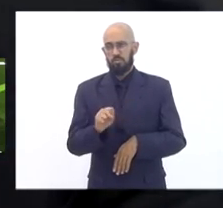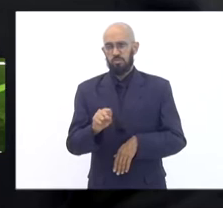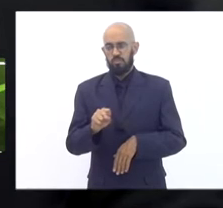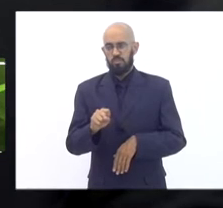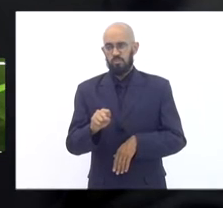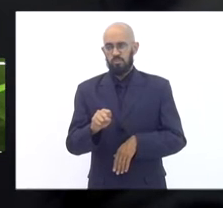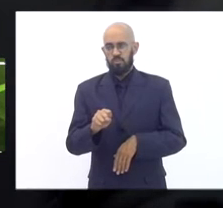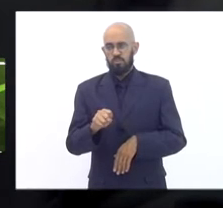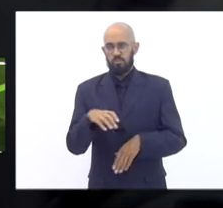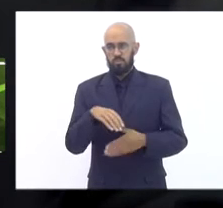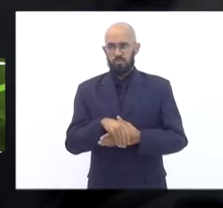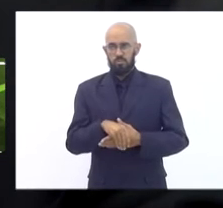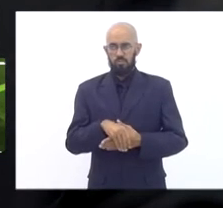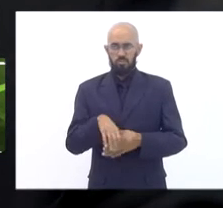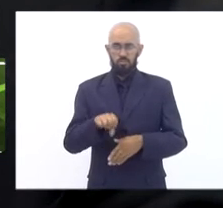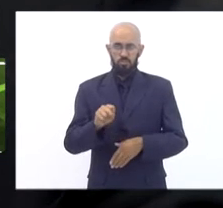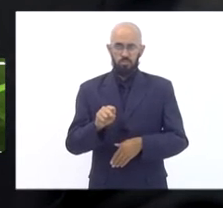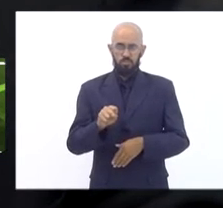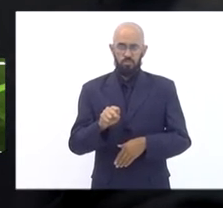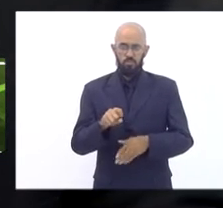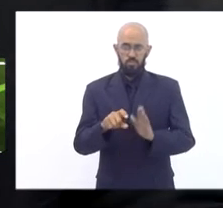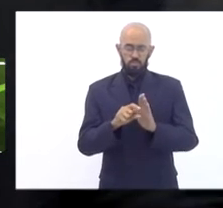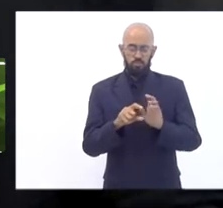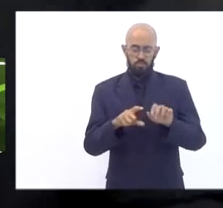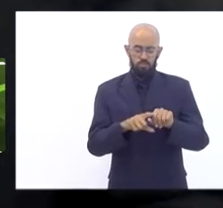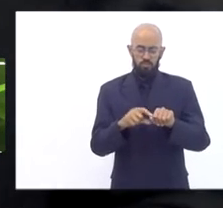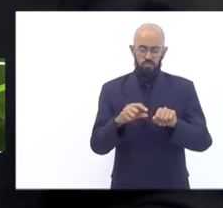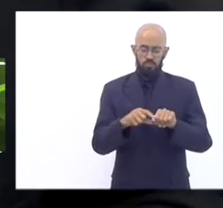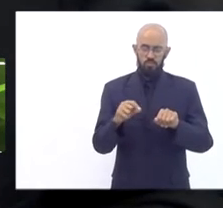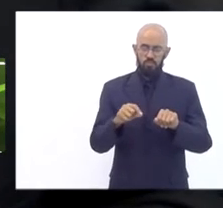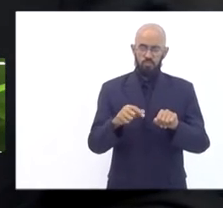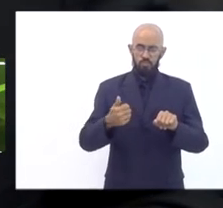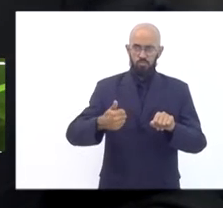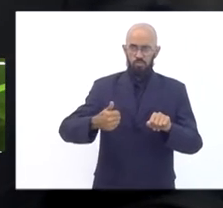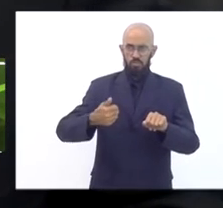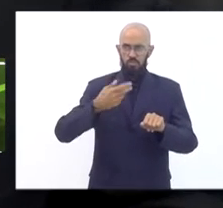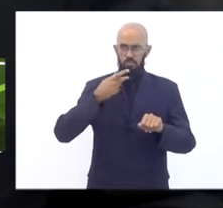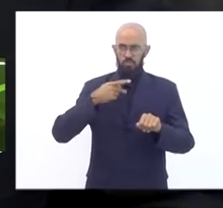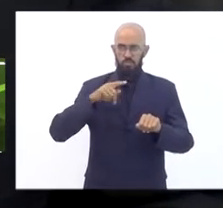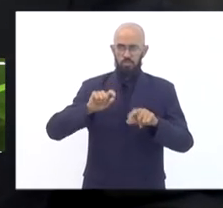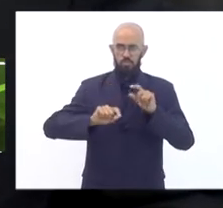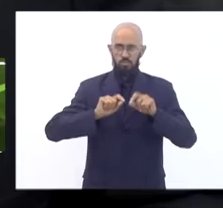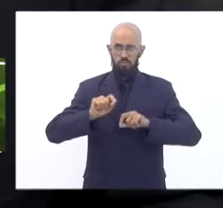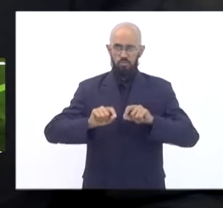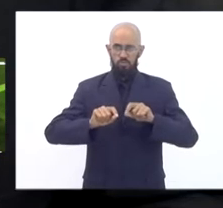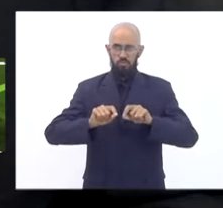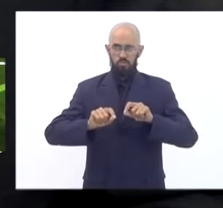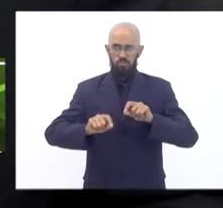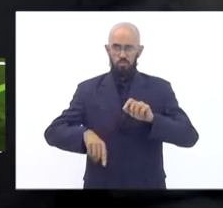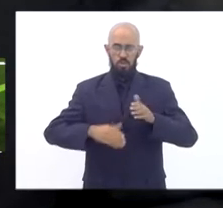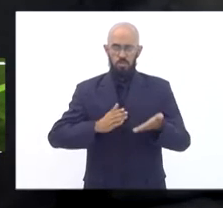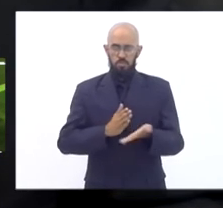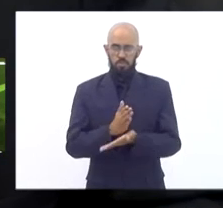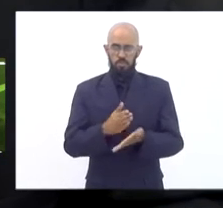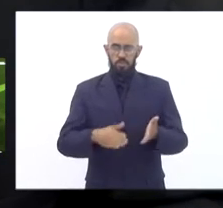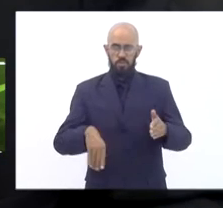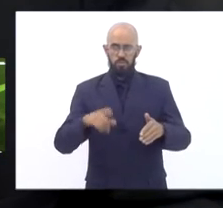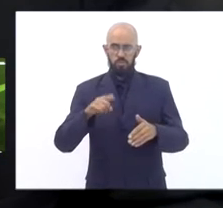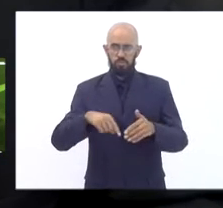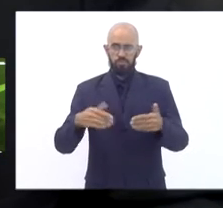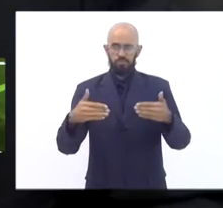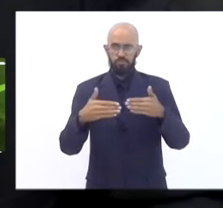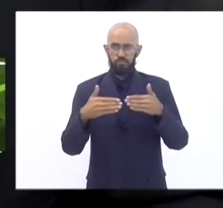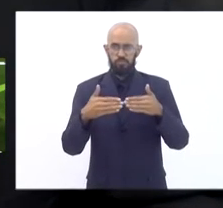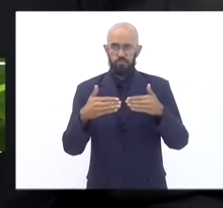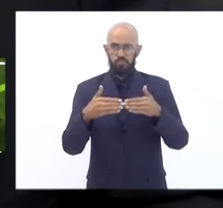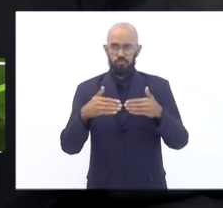termo aditivo 8, no seu parágrafo primeiro diz o seguinte: a prorrogação do prazo fixada no caput desta cláusula subordina-se à condição